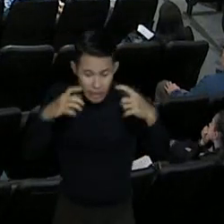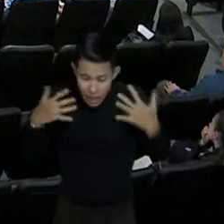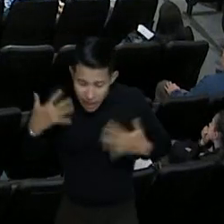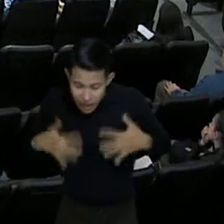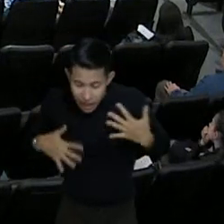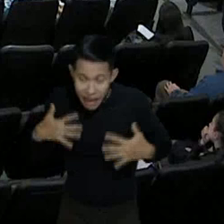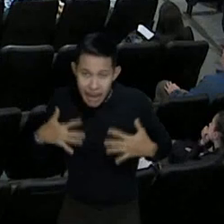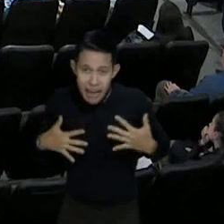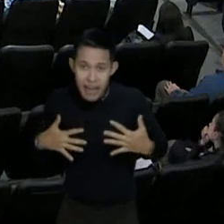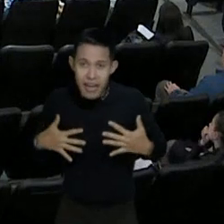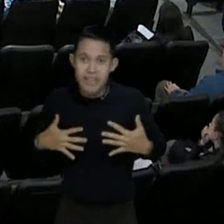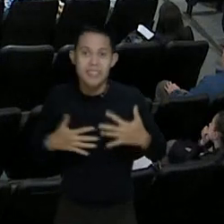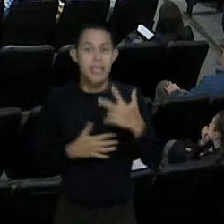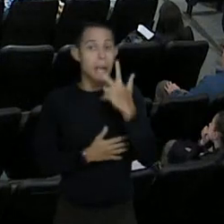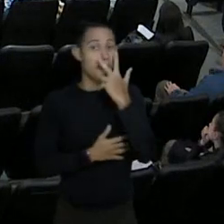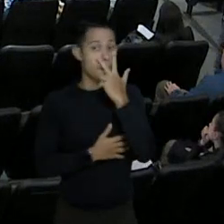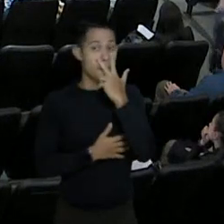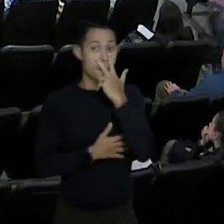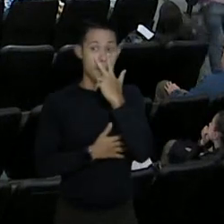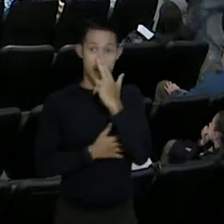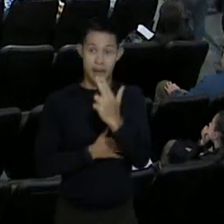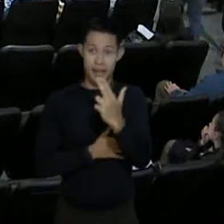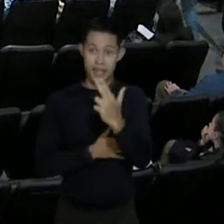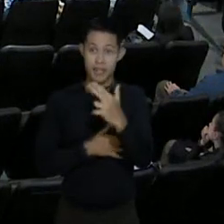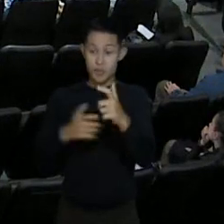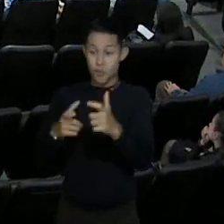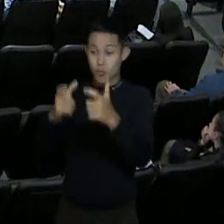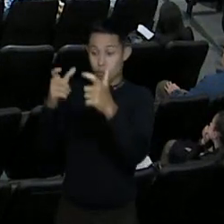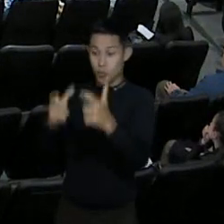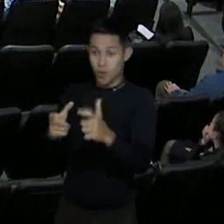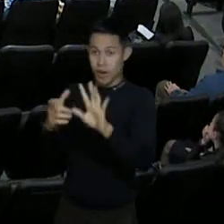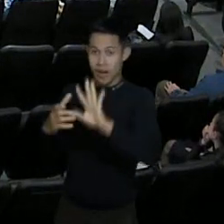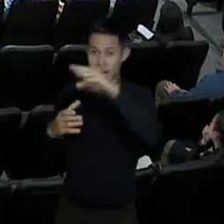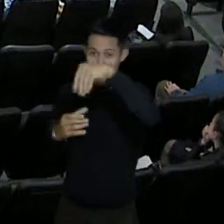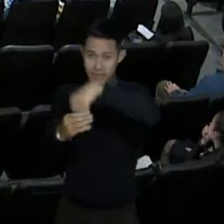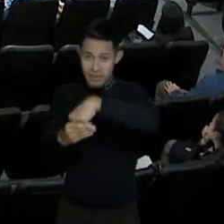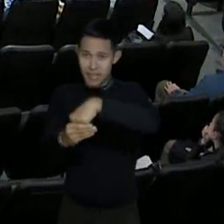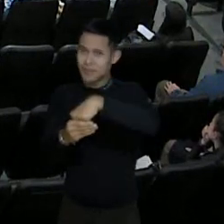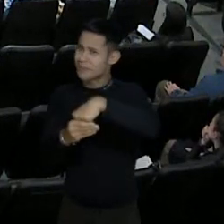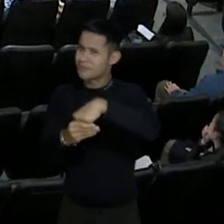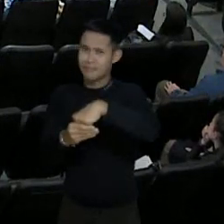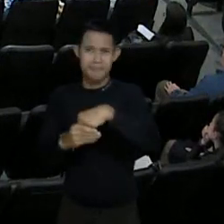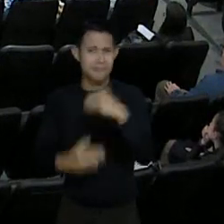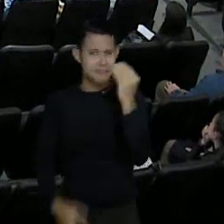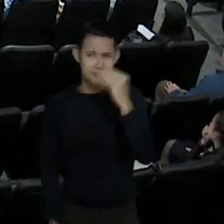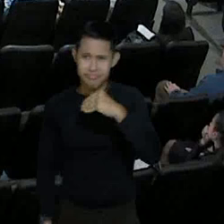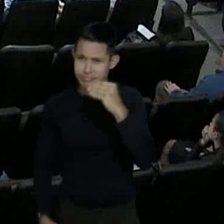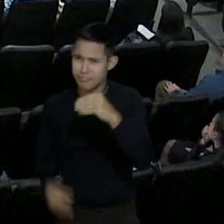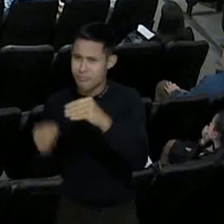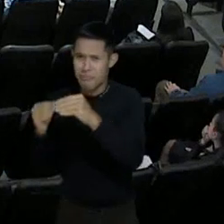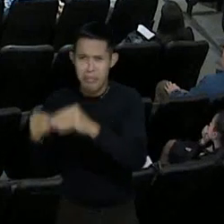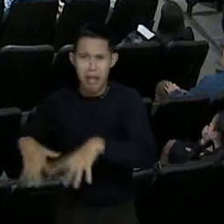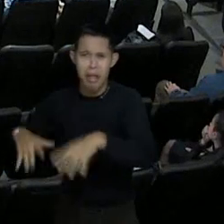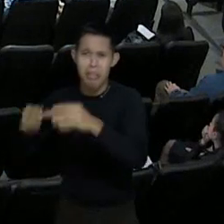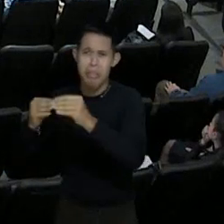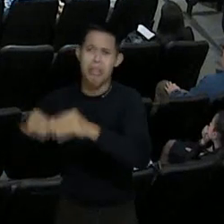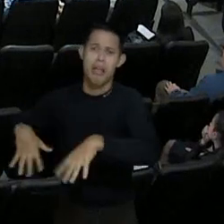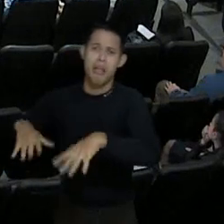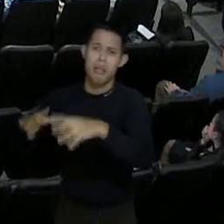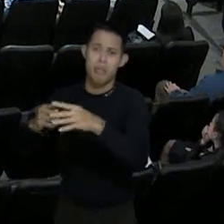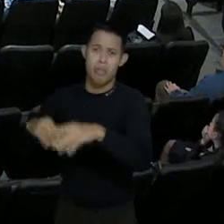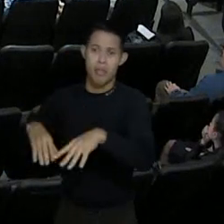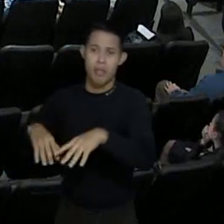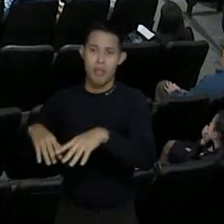um lugar onde eu tenho o quê fracasso atrás de fracasso eu gosto de ir para um lugar onde eu